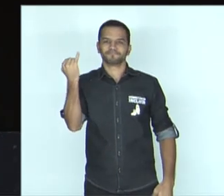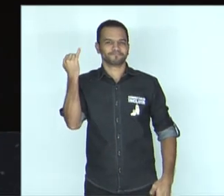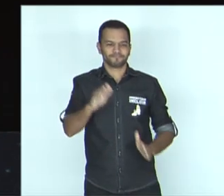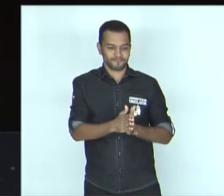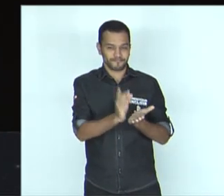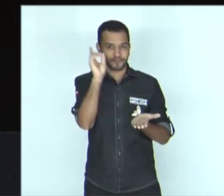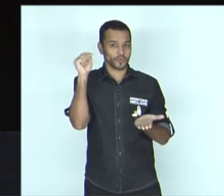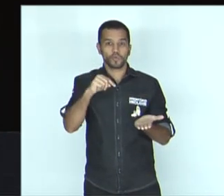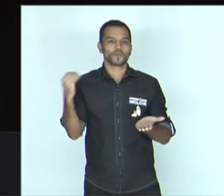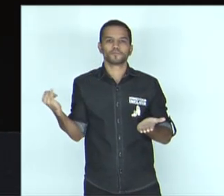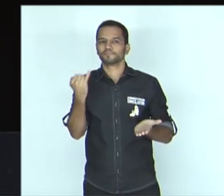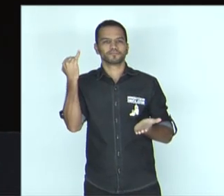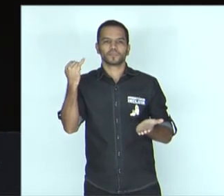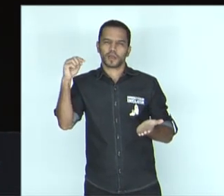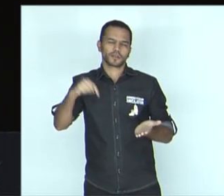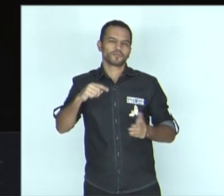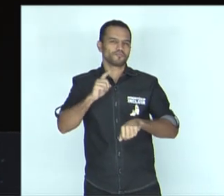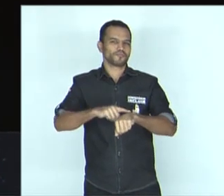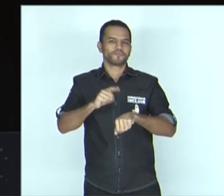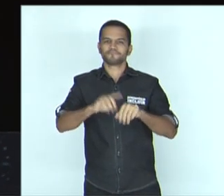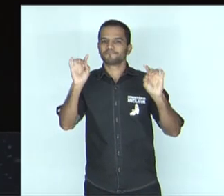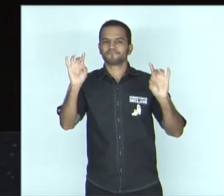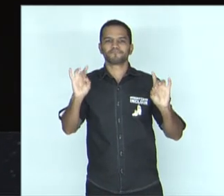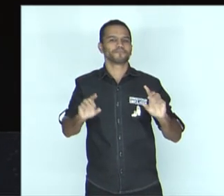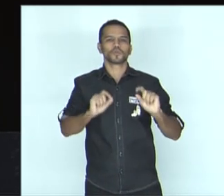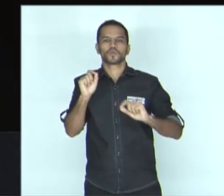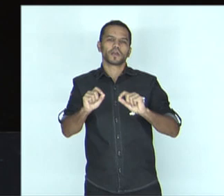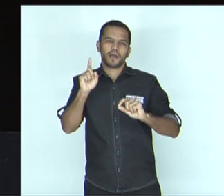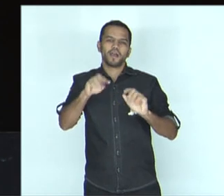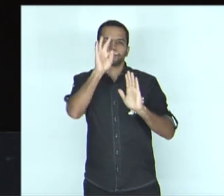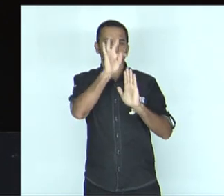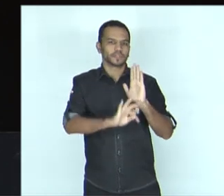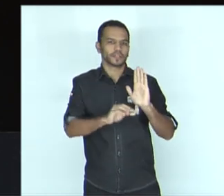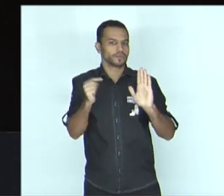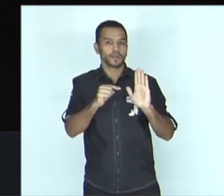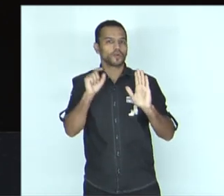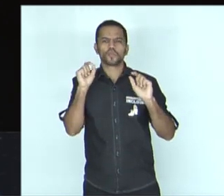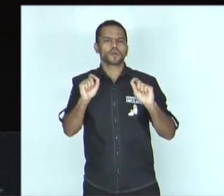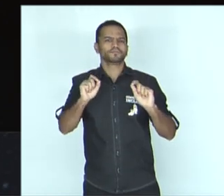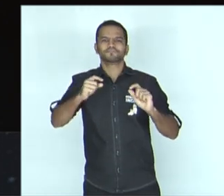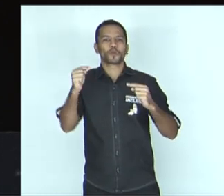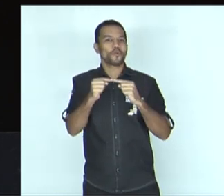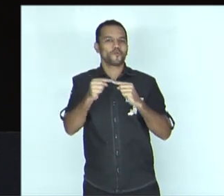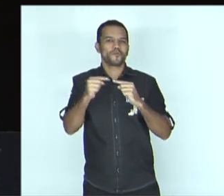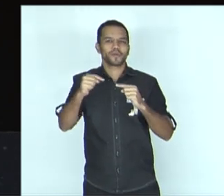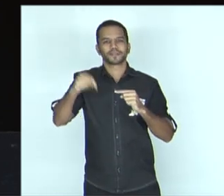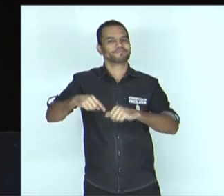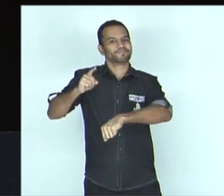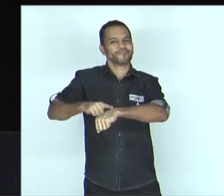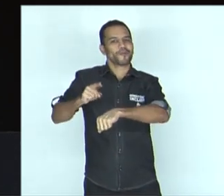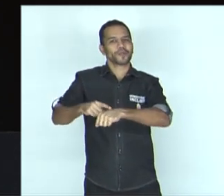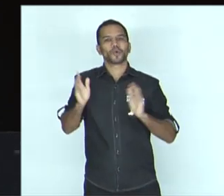esse texto, para o momento que a gente está vivendo, talvez seja o texto da Bíblia mais exato, a flecha